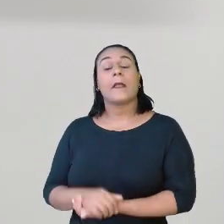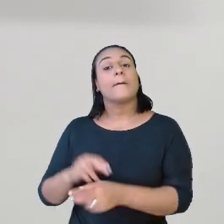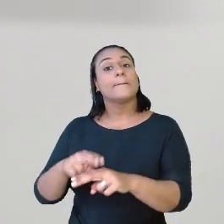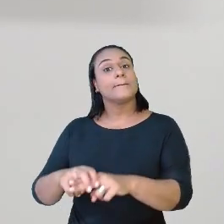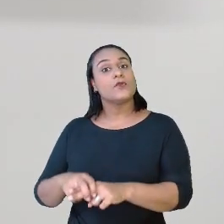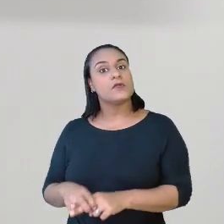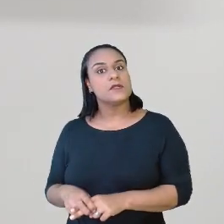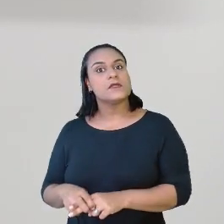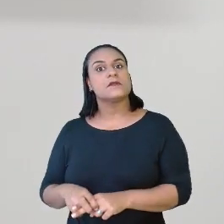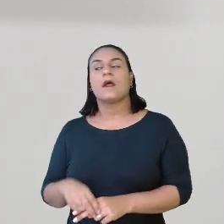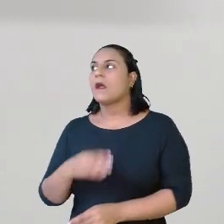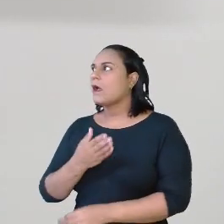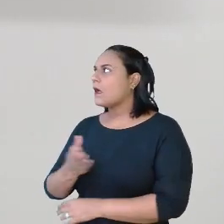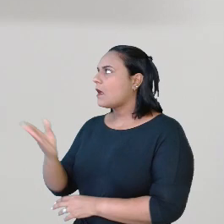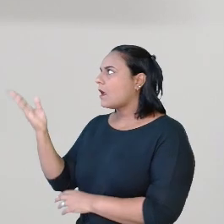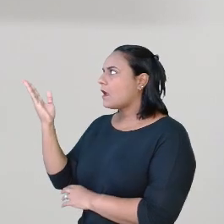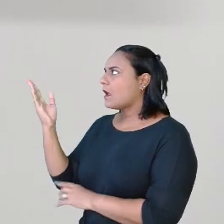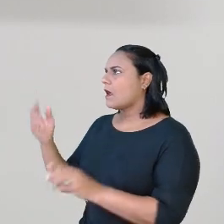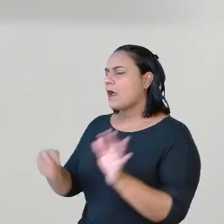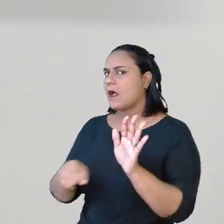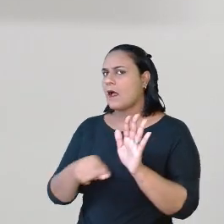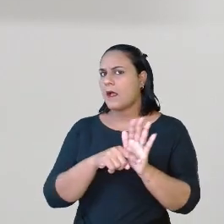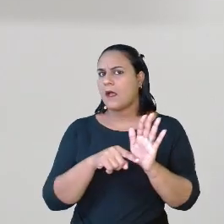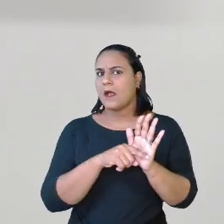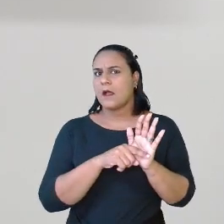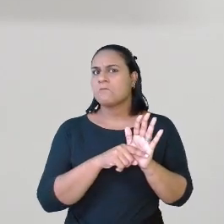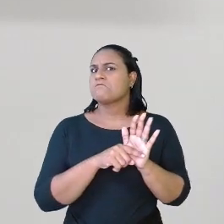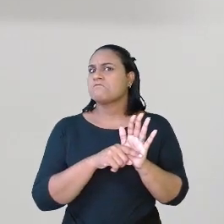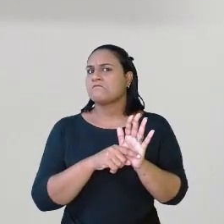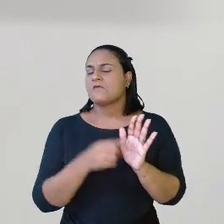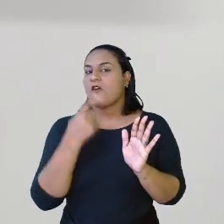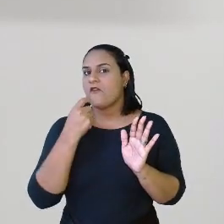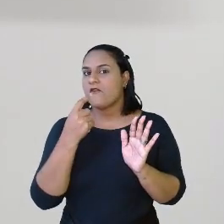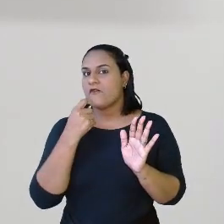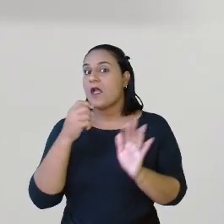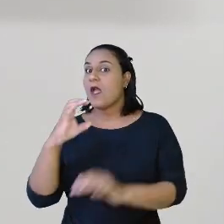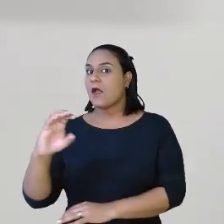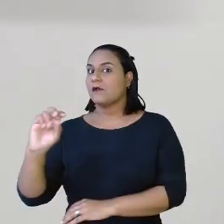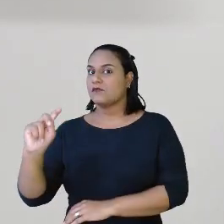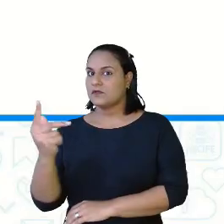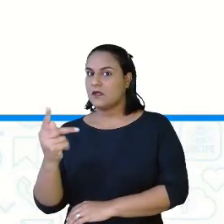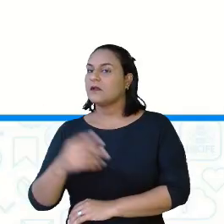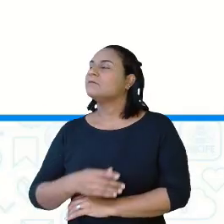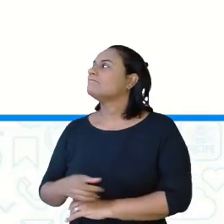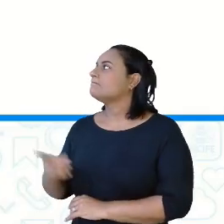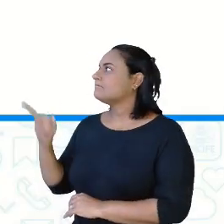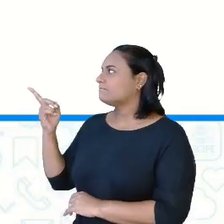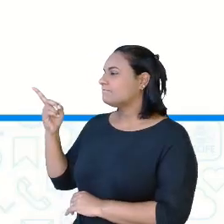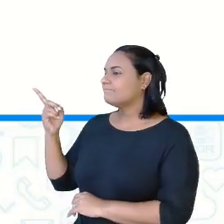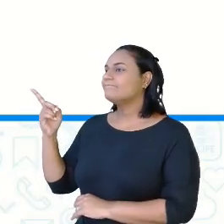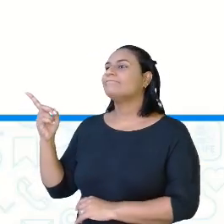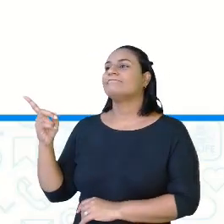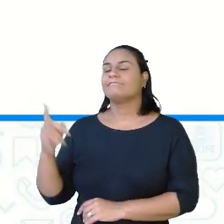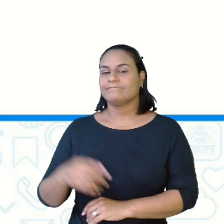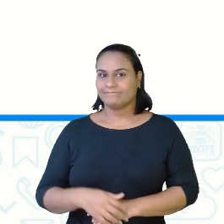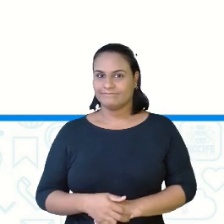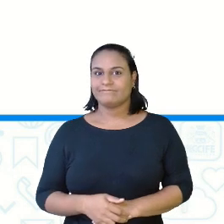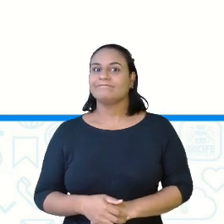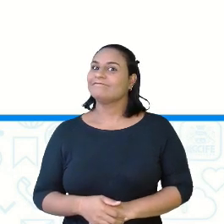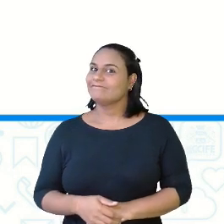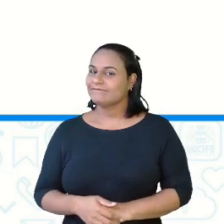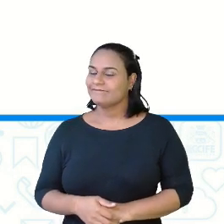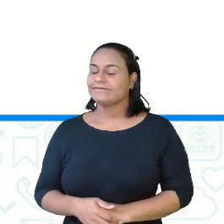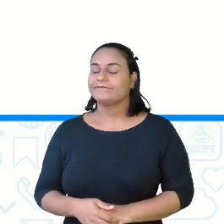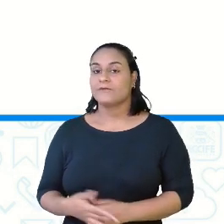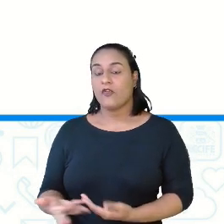isso, recalchutar é com CH e recalchutagem também é com CH. Nesse